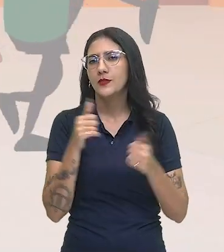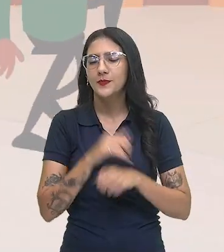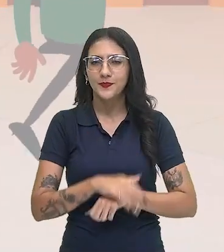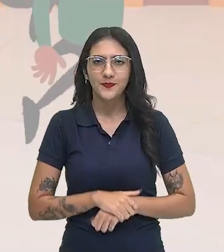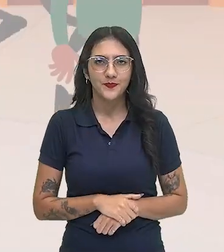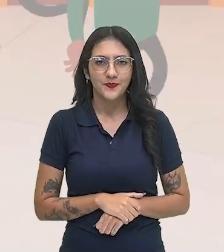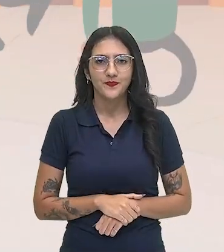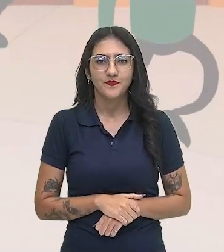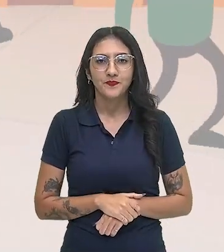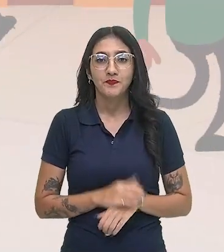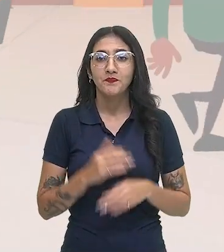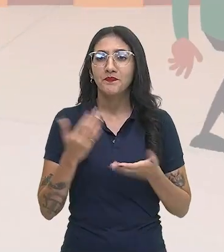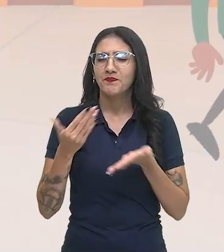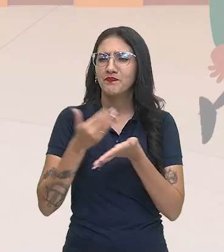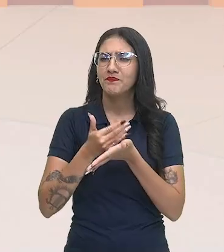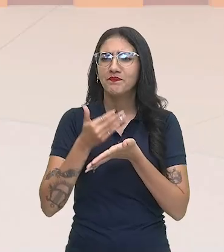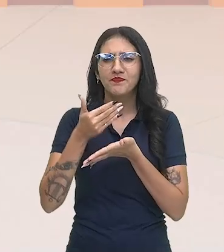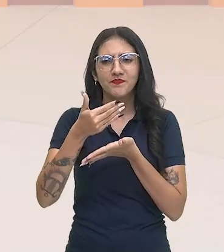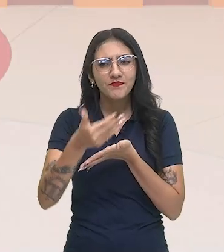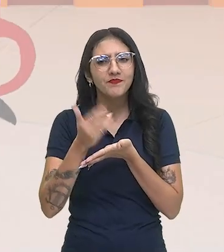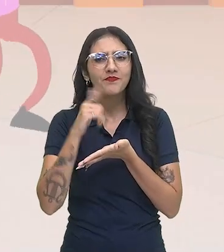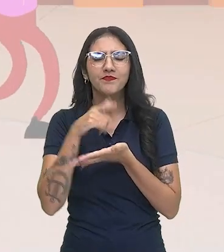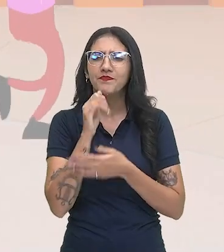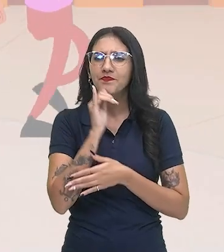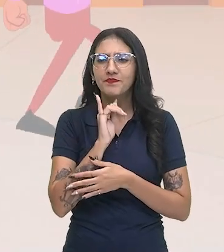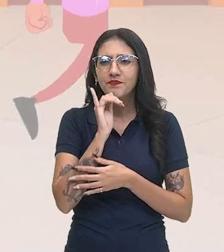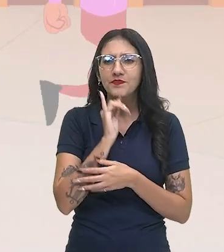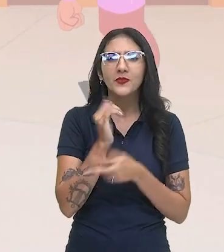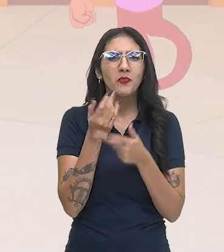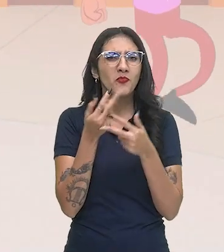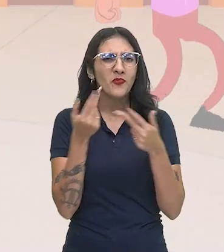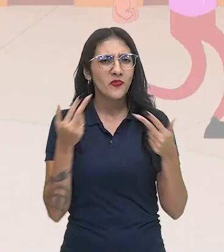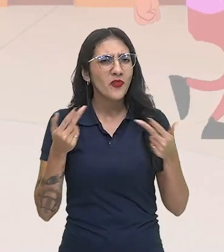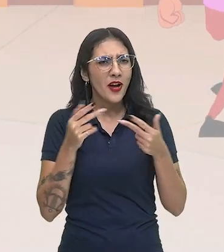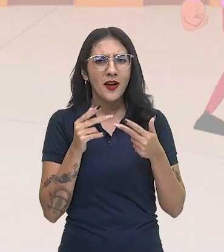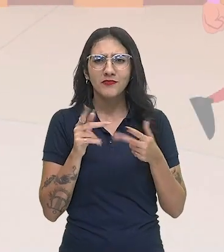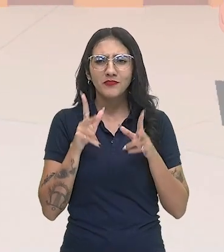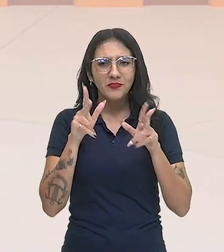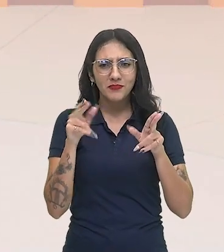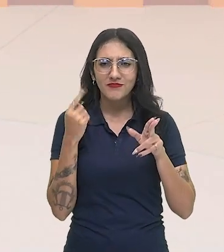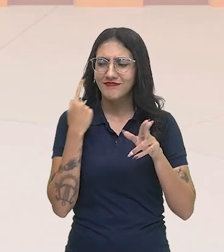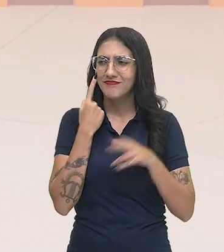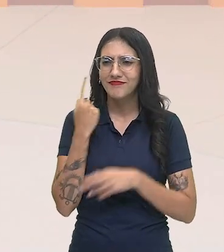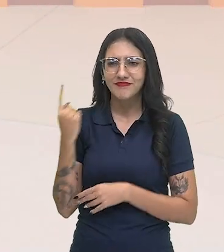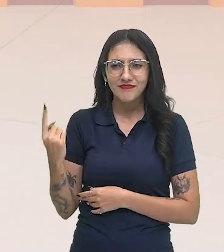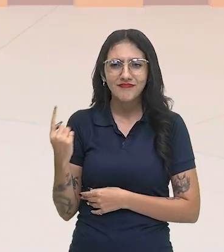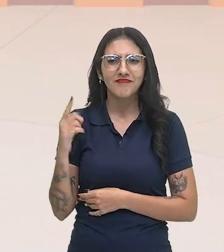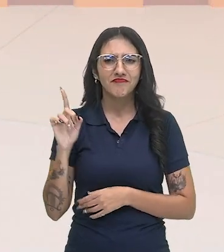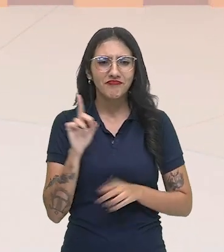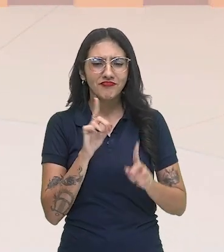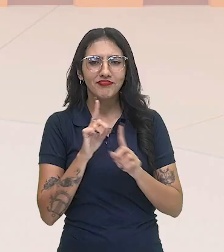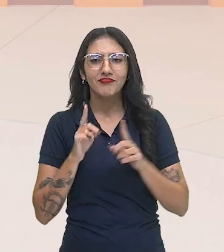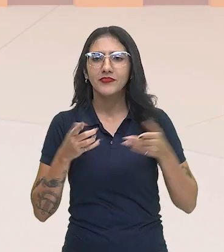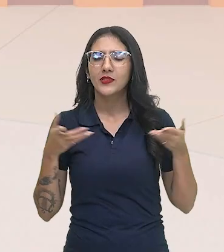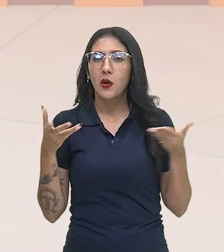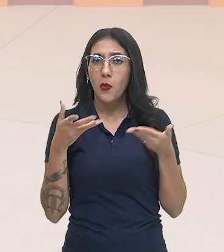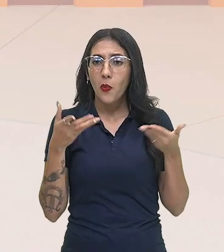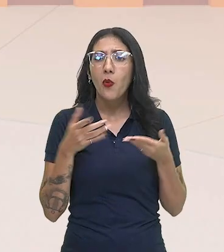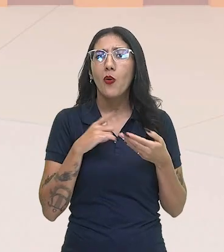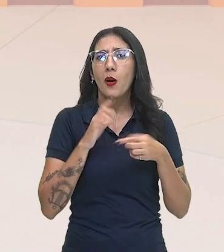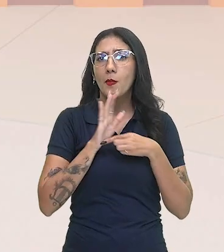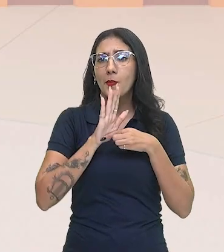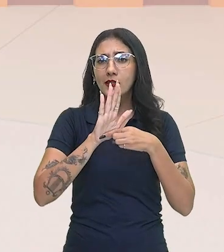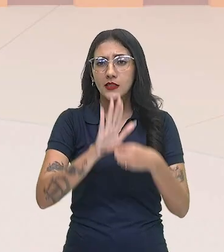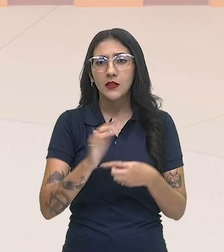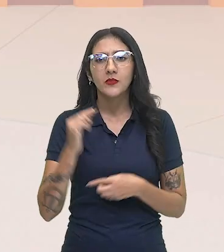aqui o nosso exemplo desses movimentos aqui, que estão aqui neste momento, nesta aula, muito